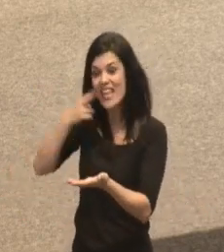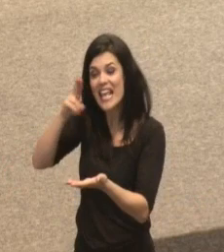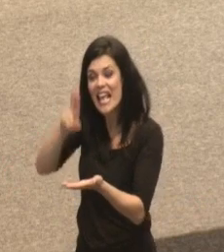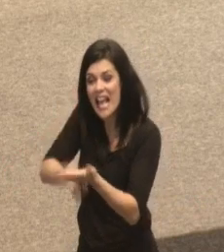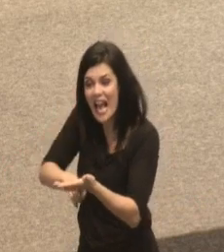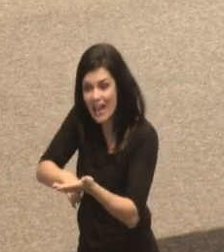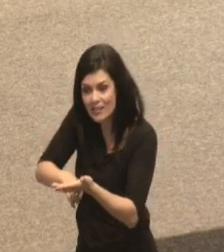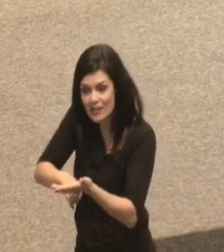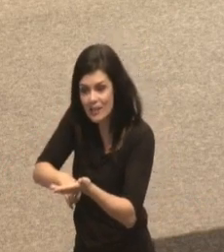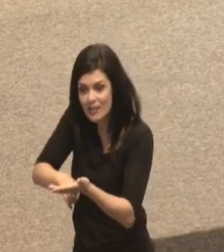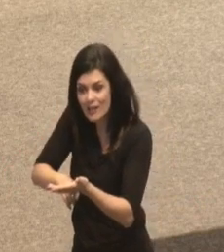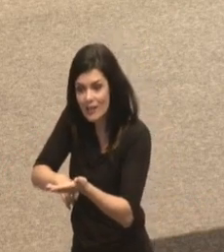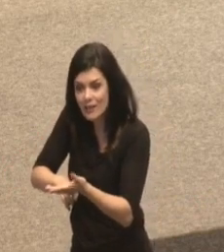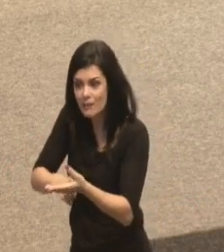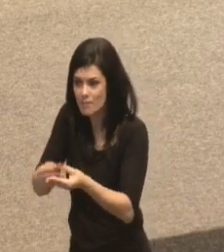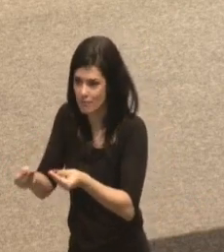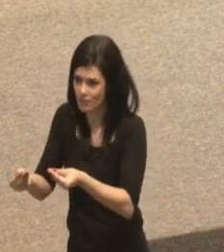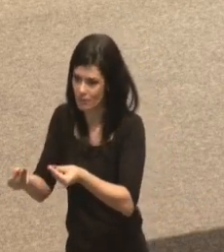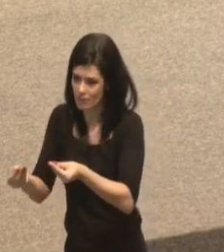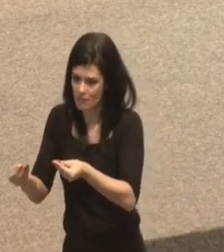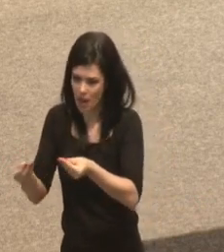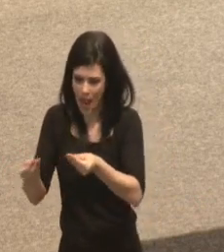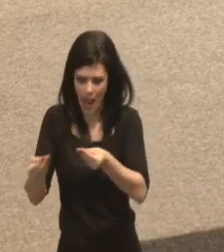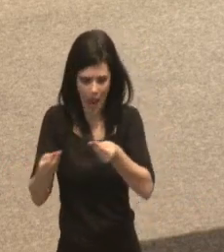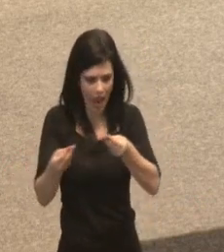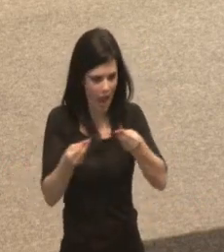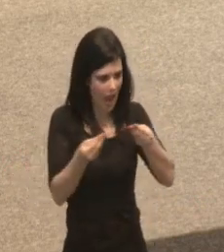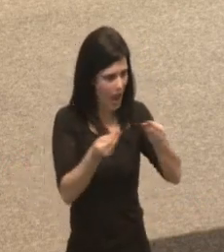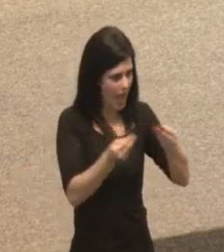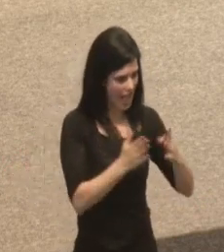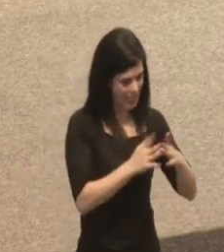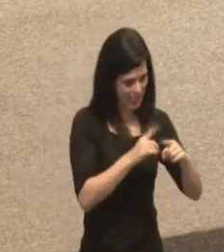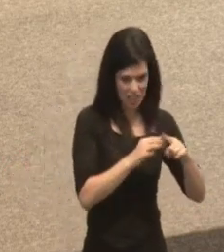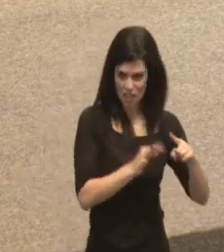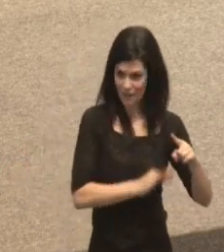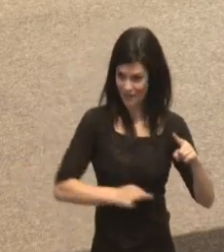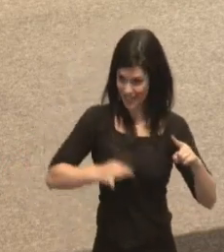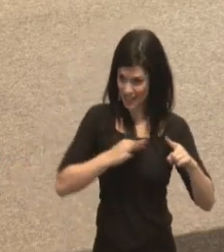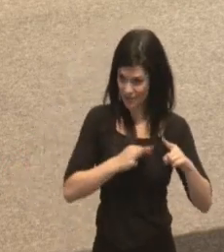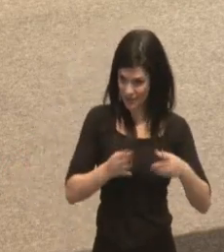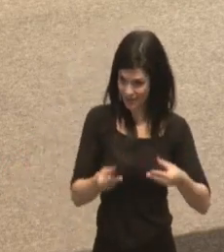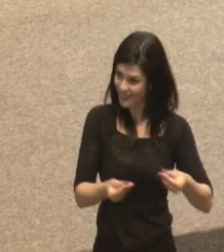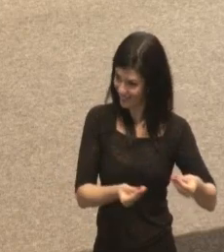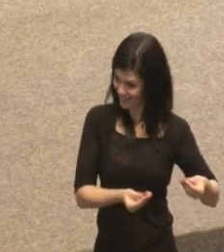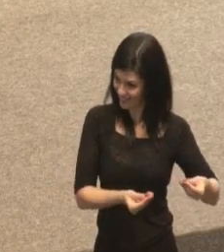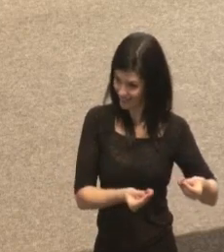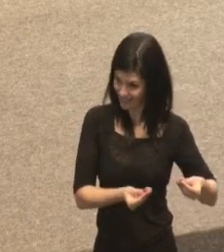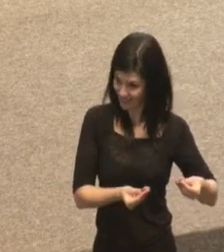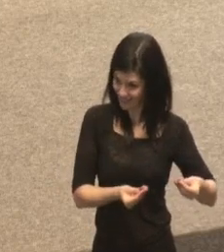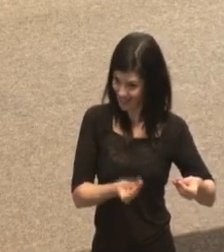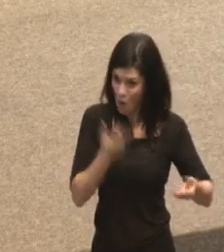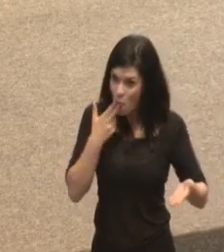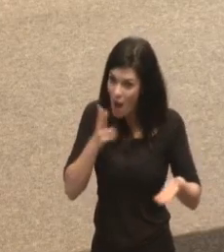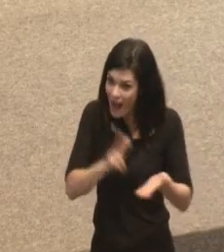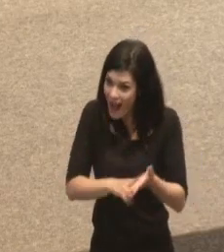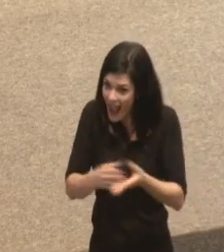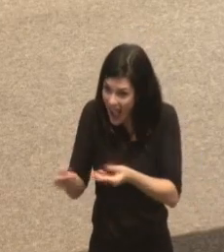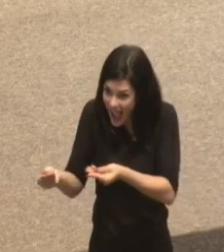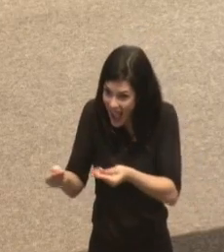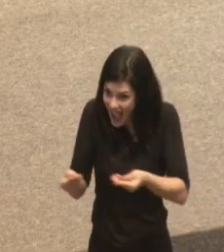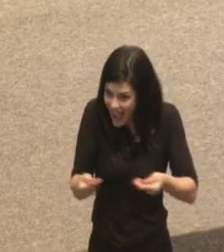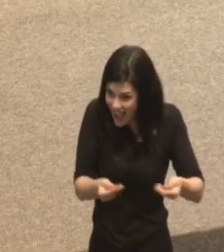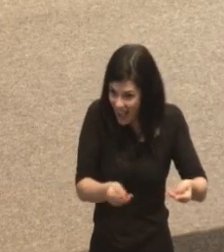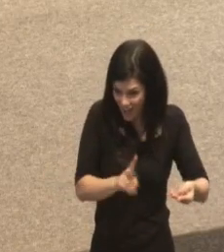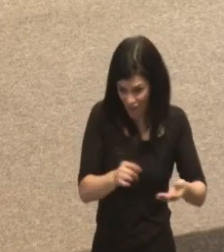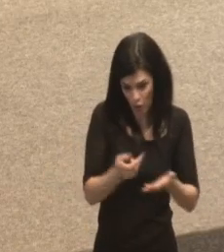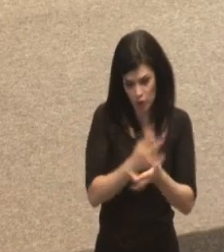na Macedônia. Chega na igreja e os irmãos comentam entre si: olha, chegou uma carta de Paulo, vai ser lida na próxima